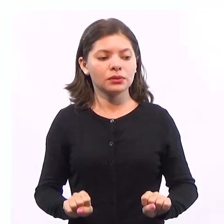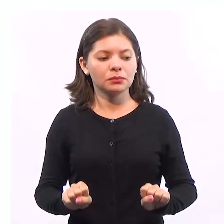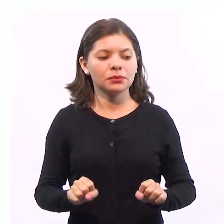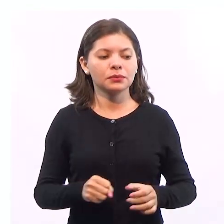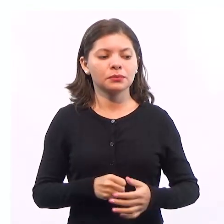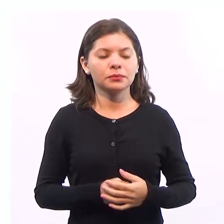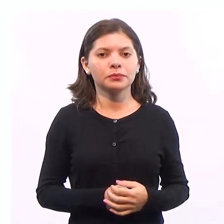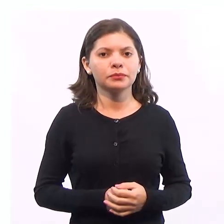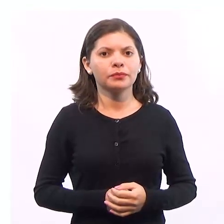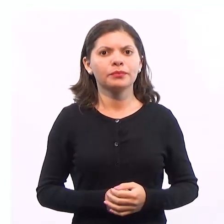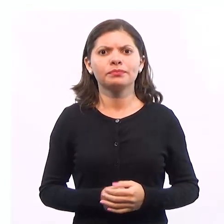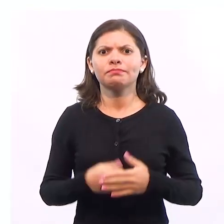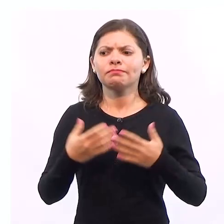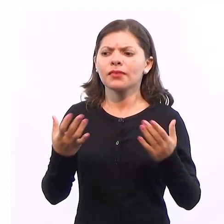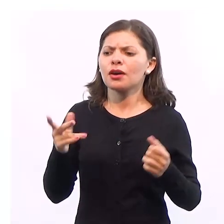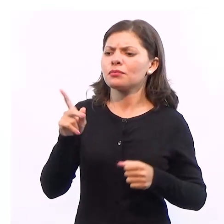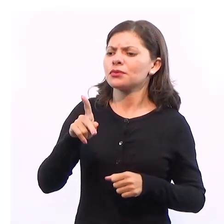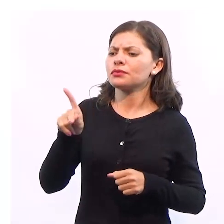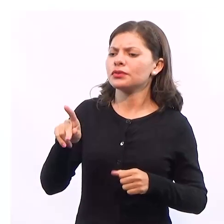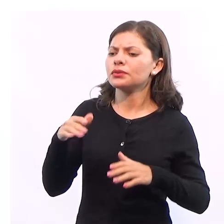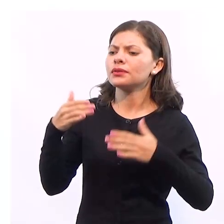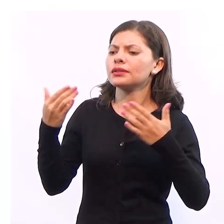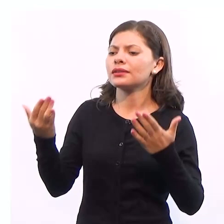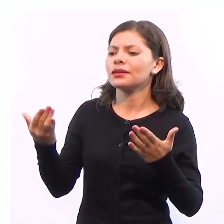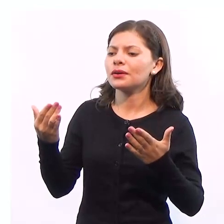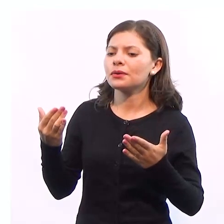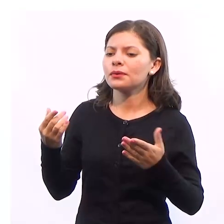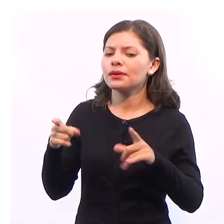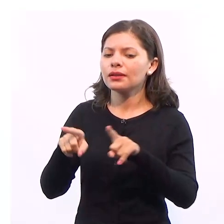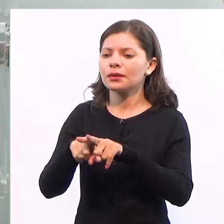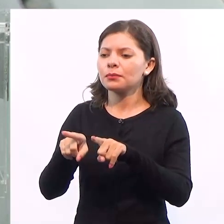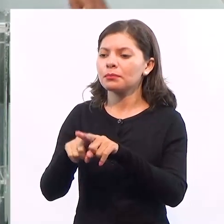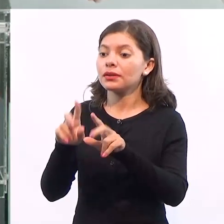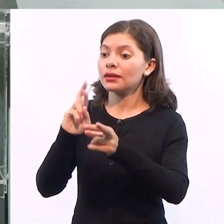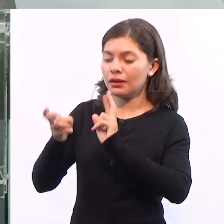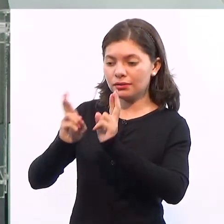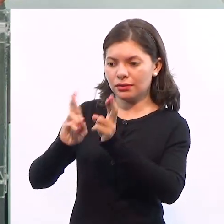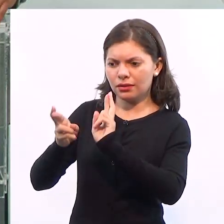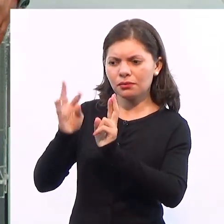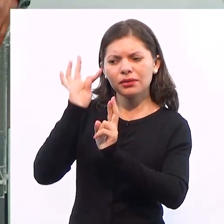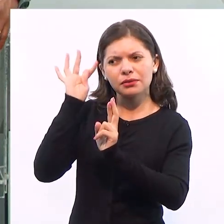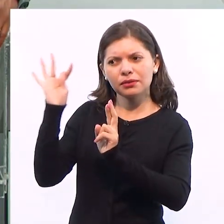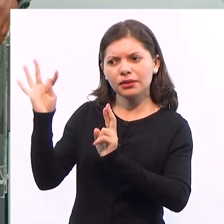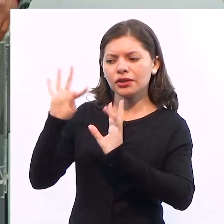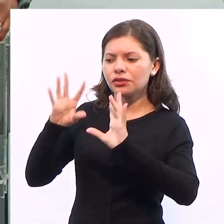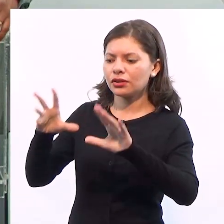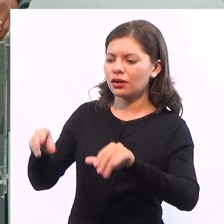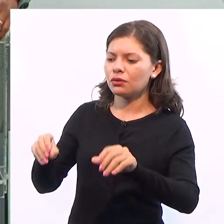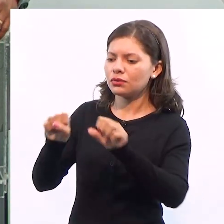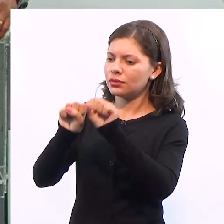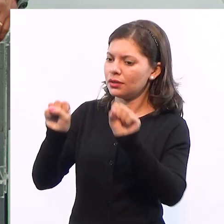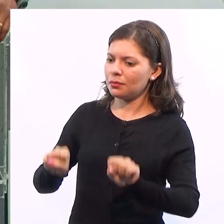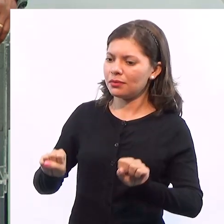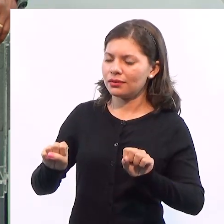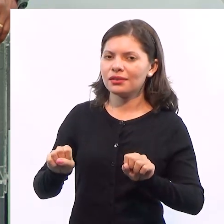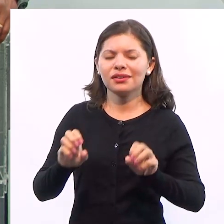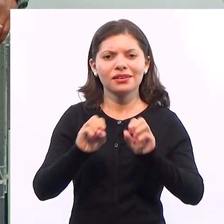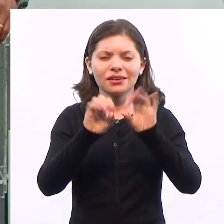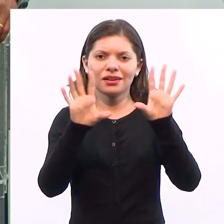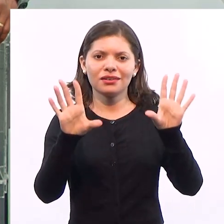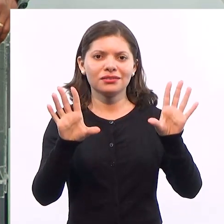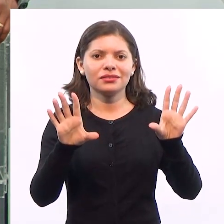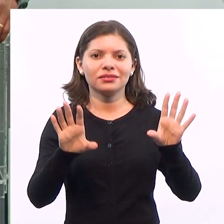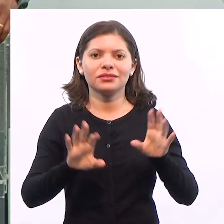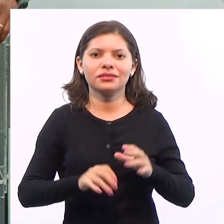abordagem sistêmica. Nossa, professor, então quer dizer que ela também está relacionada com a teoria geral dos sistemas? É